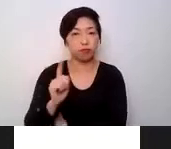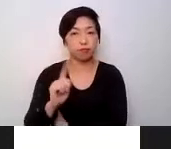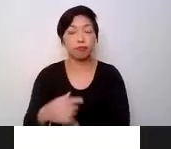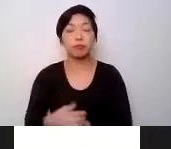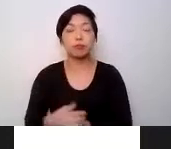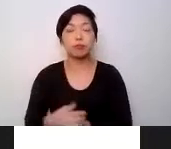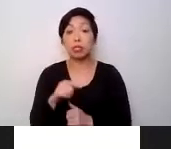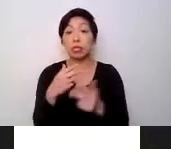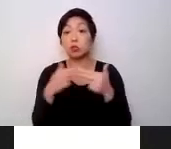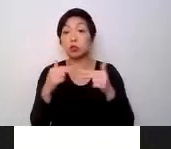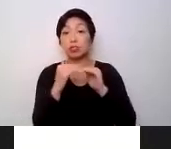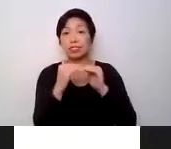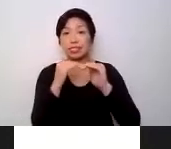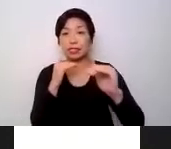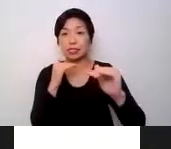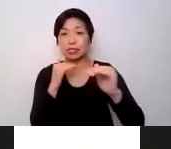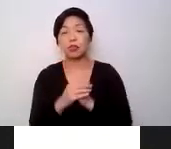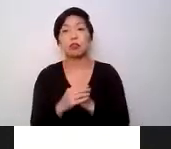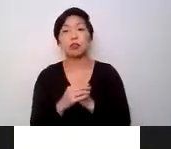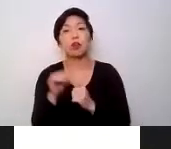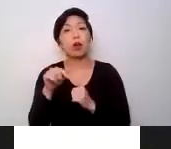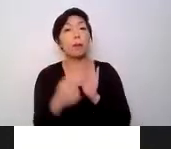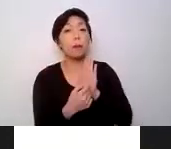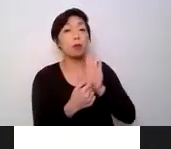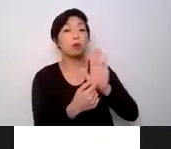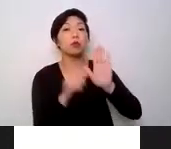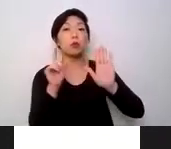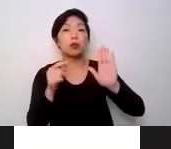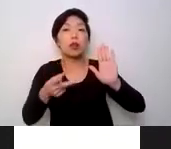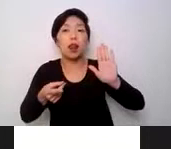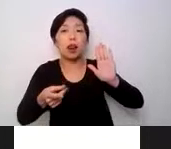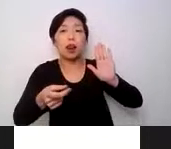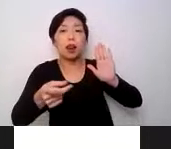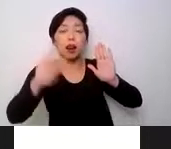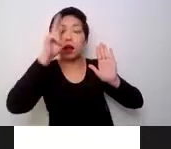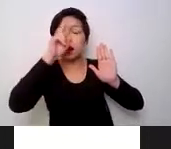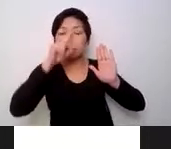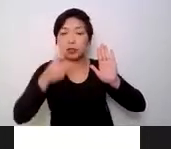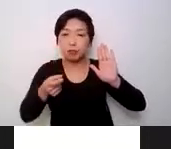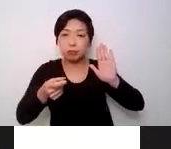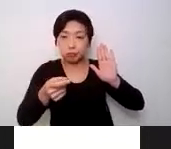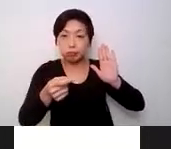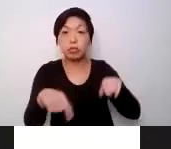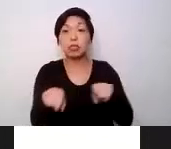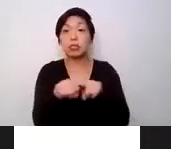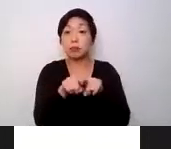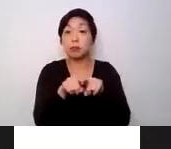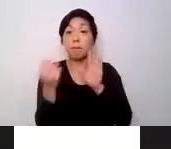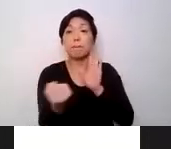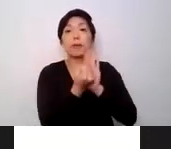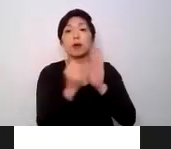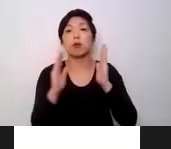horizontalizadas elas estão lá para garantir a perpetuação da memória e elas também gravam o momento da arquitetura e